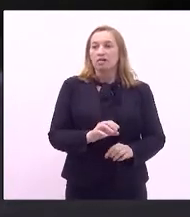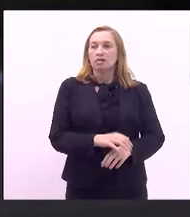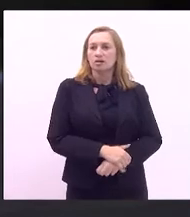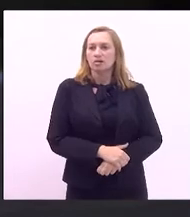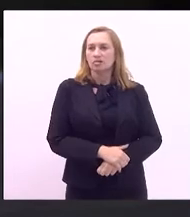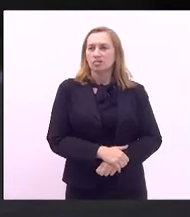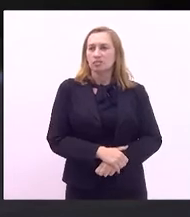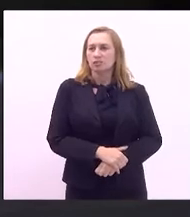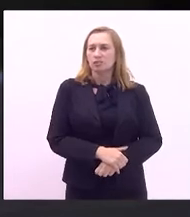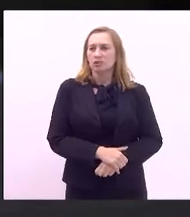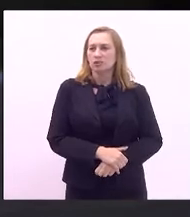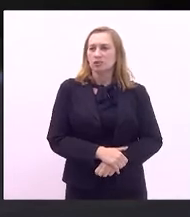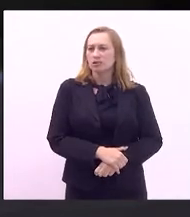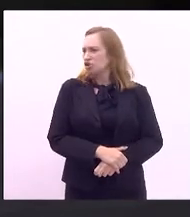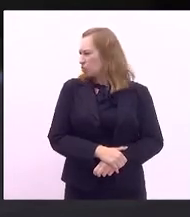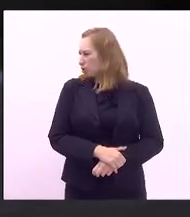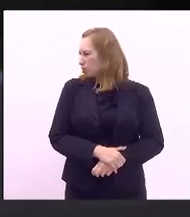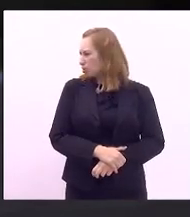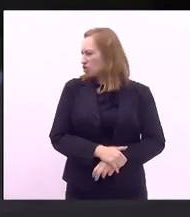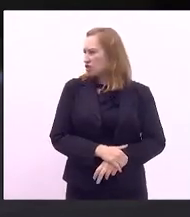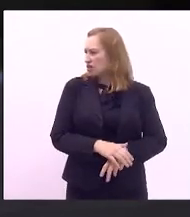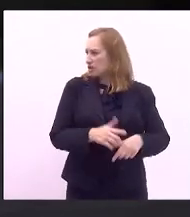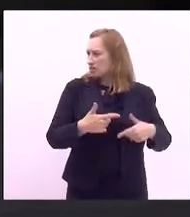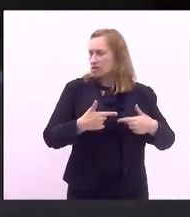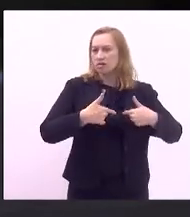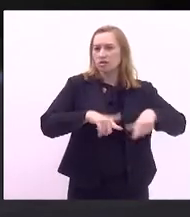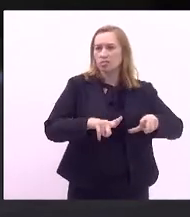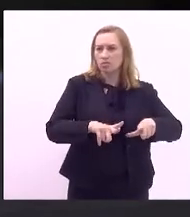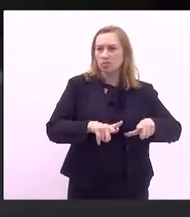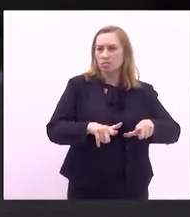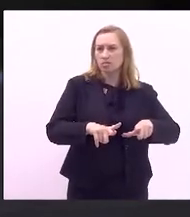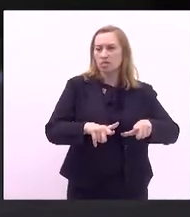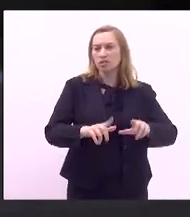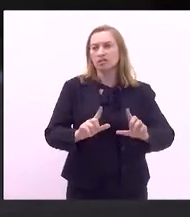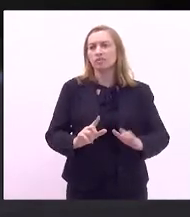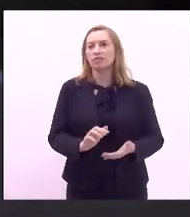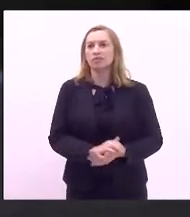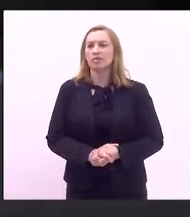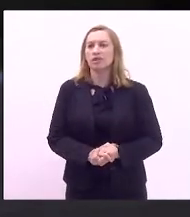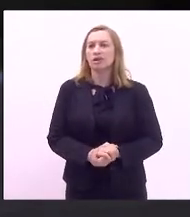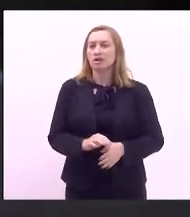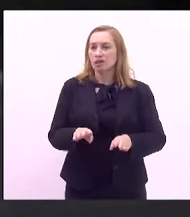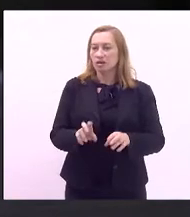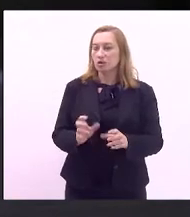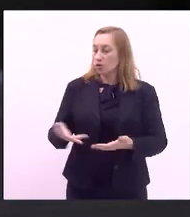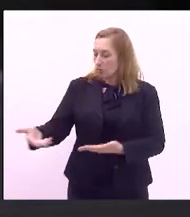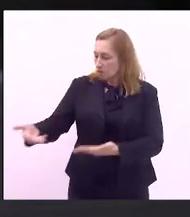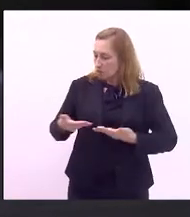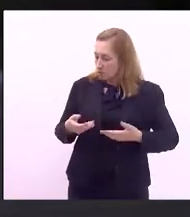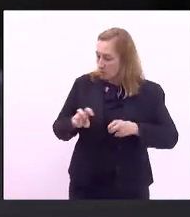do mérito legislativo eu convido para compor a mesa